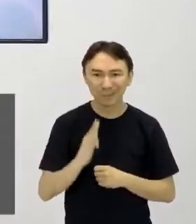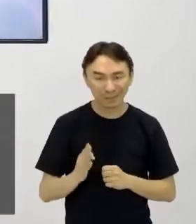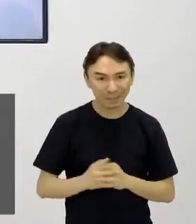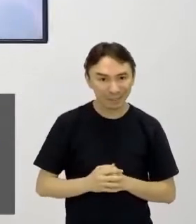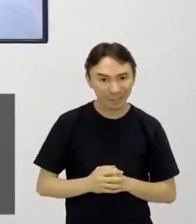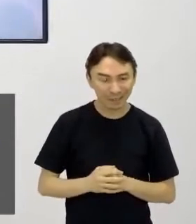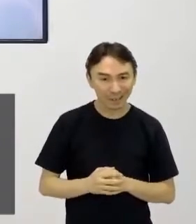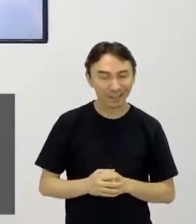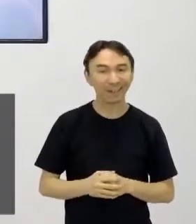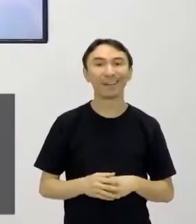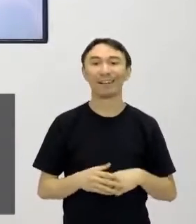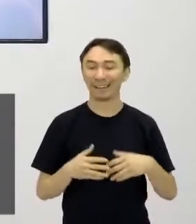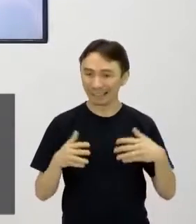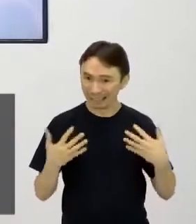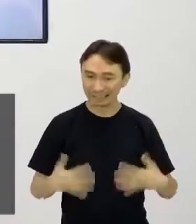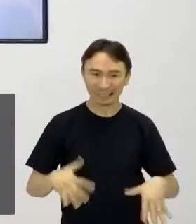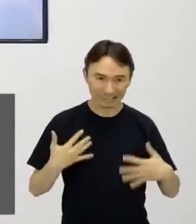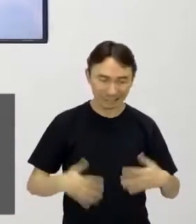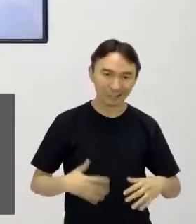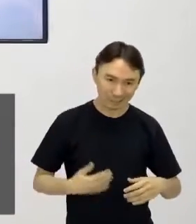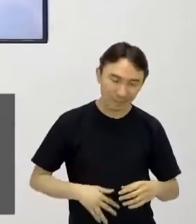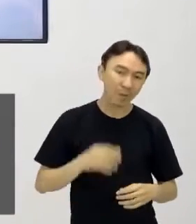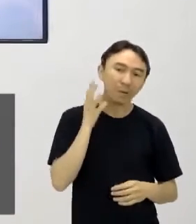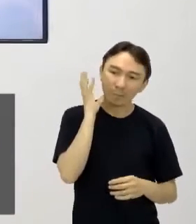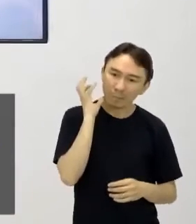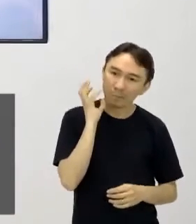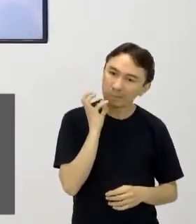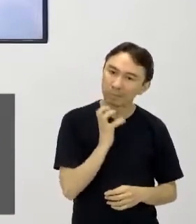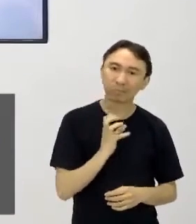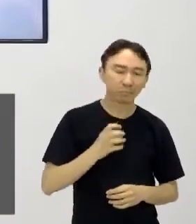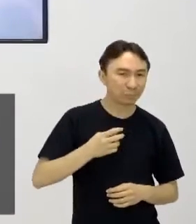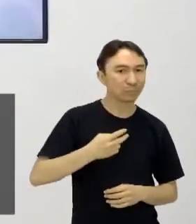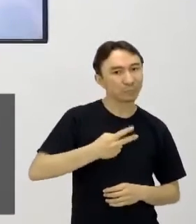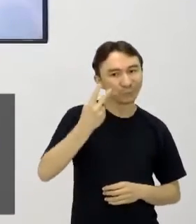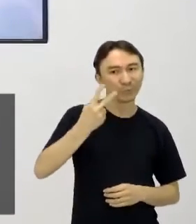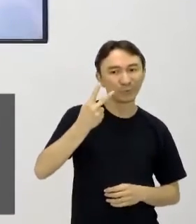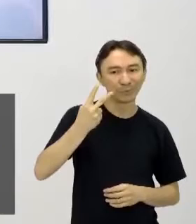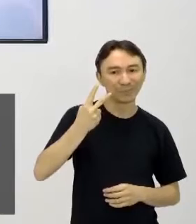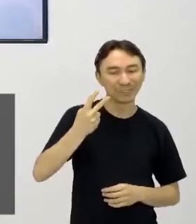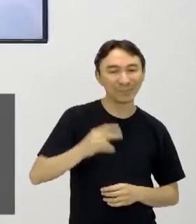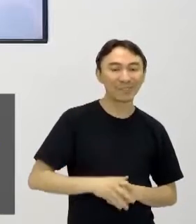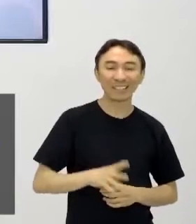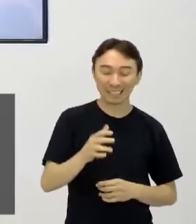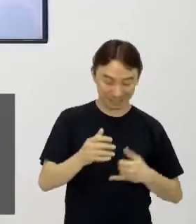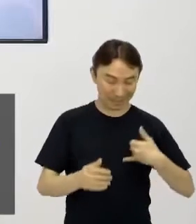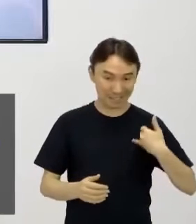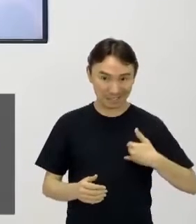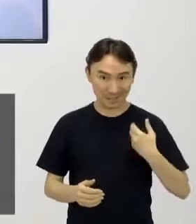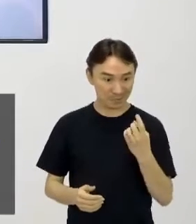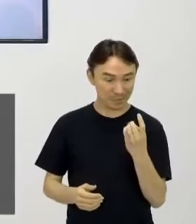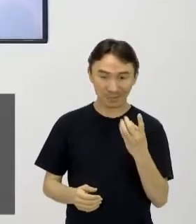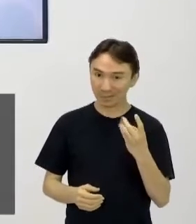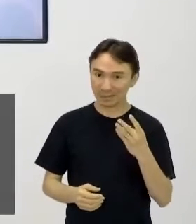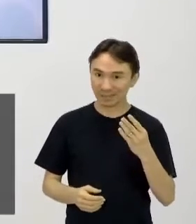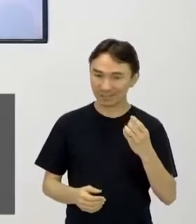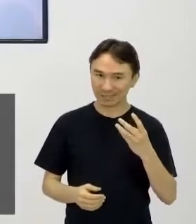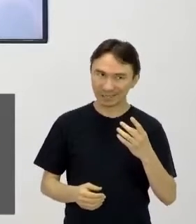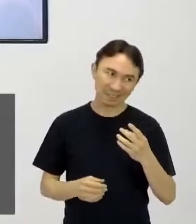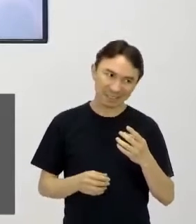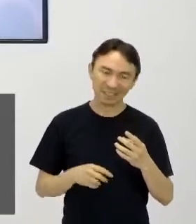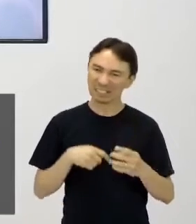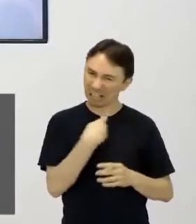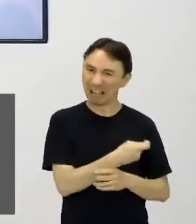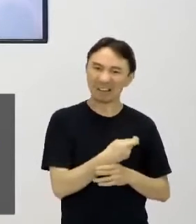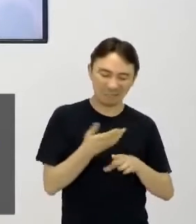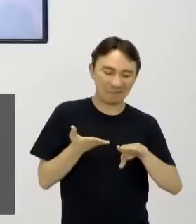administrar. Essa era a situação do Dom Pedro II. Só que aos 14 anos, ele foi considerado maior. Mas foi